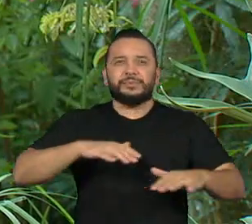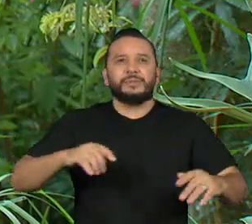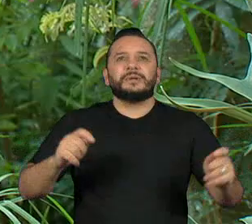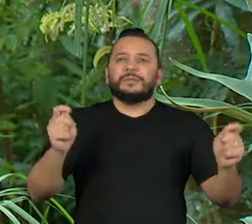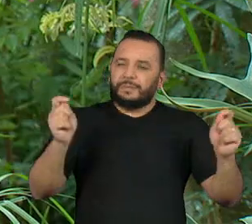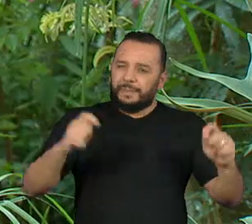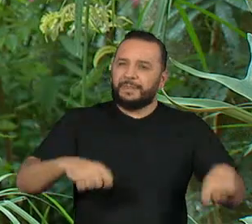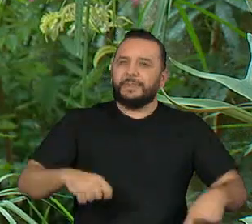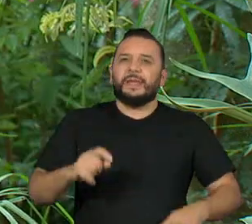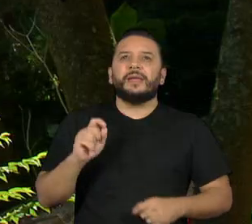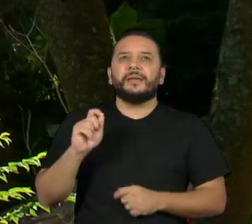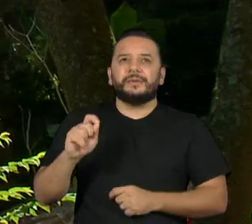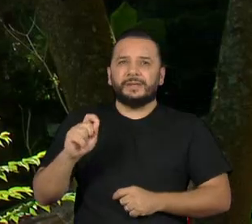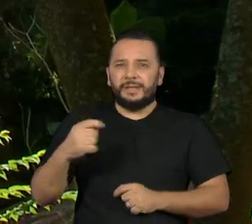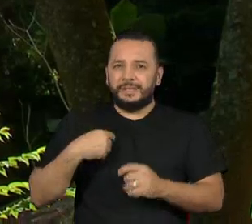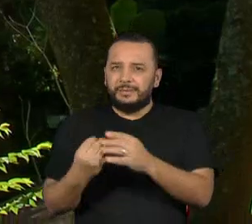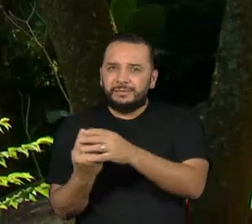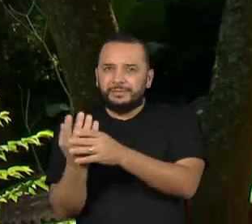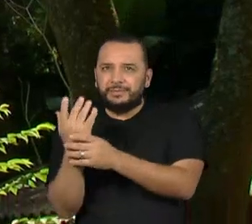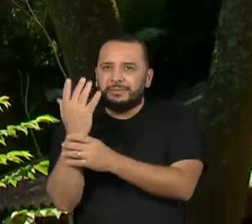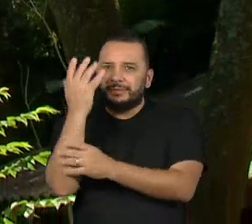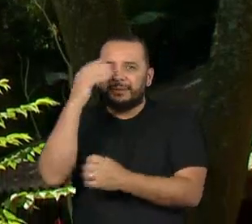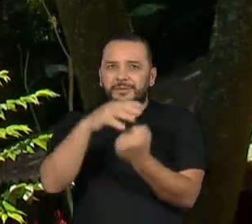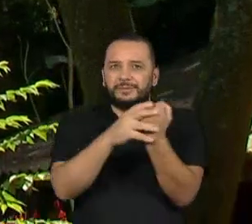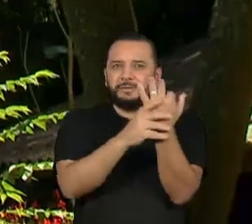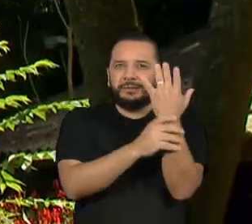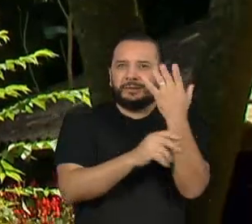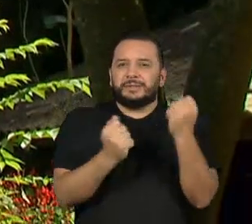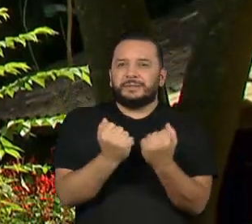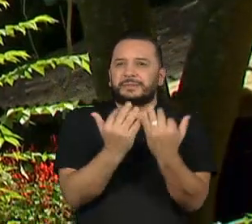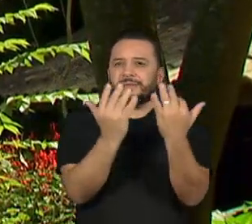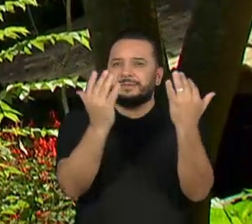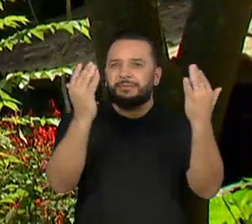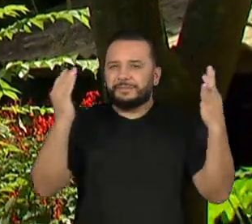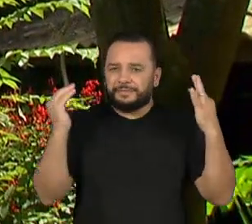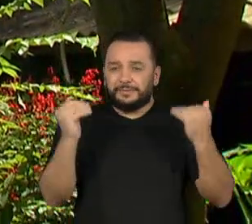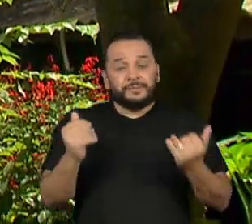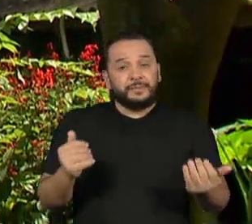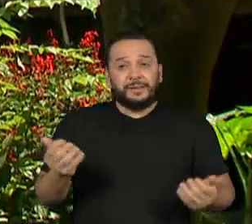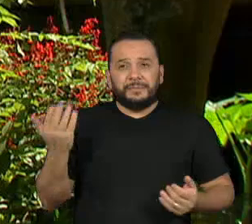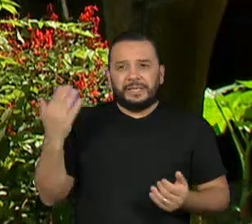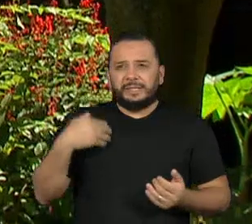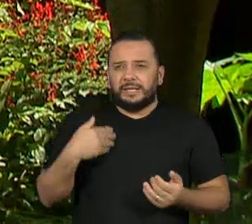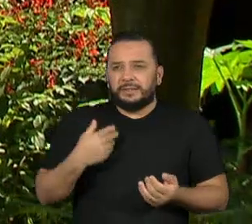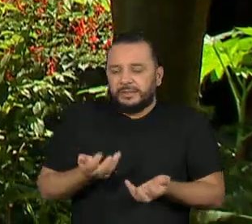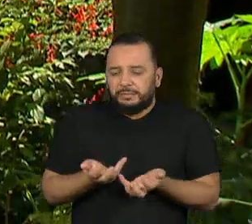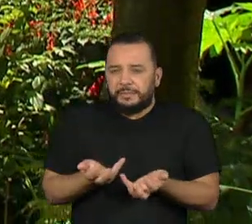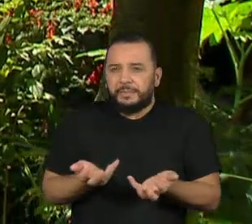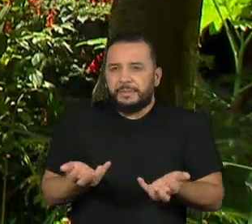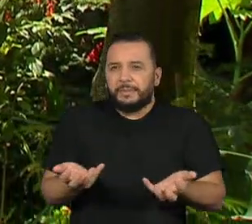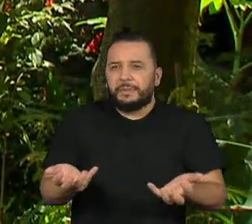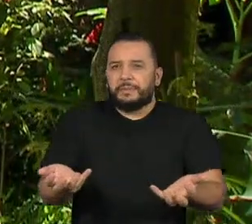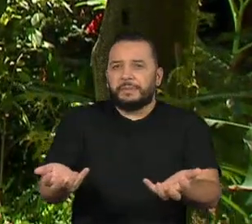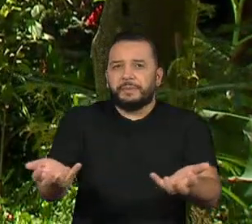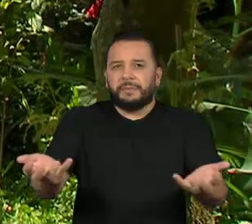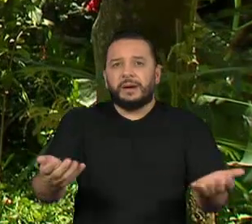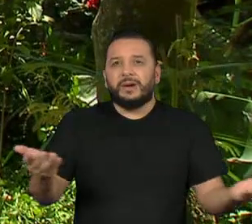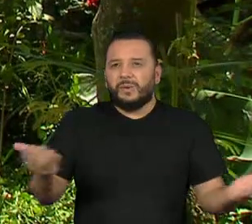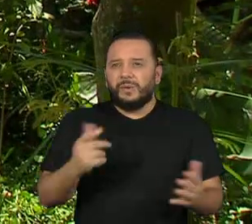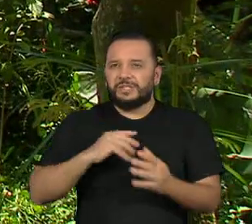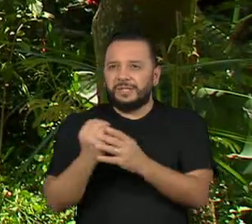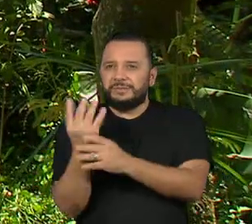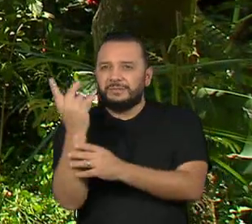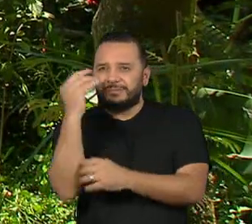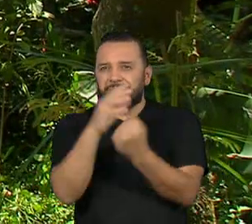oportunidade de prosperar. De um gramado esturricado, hoje a gente tem aqui mais de 300 espécies de